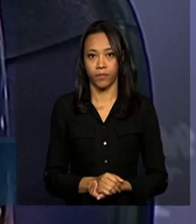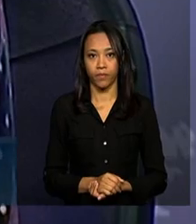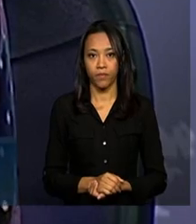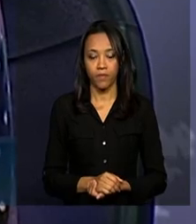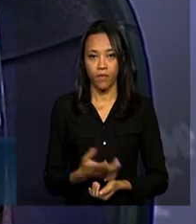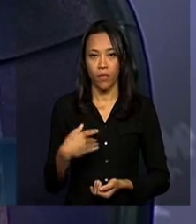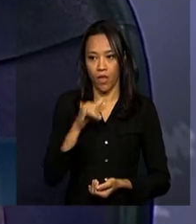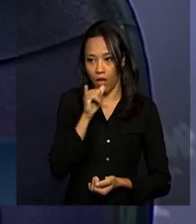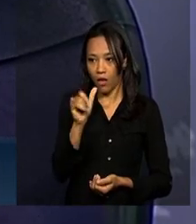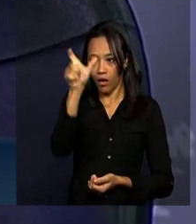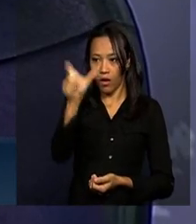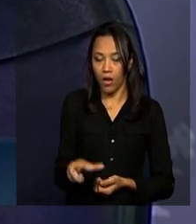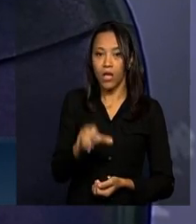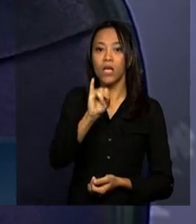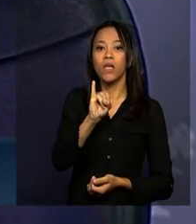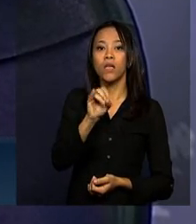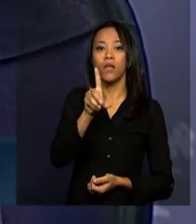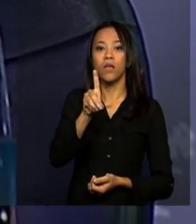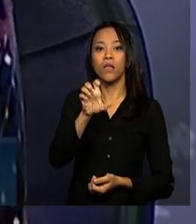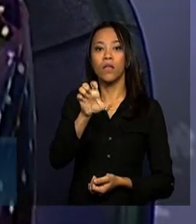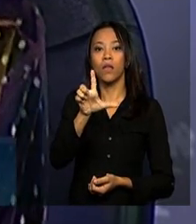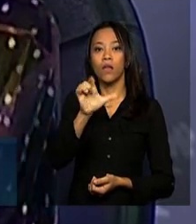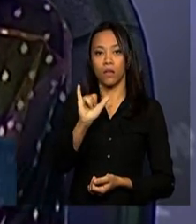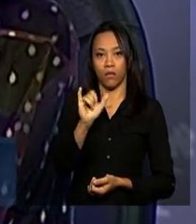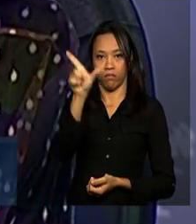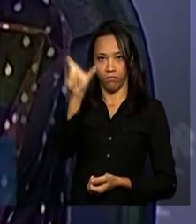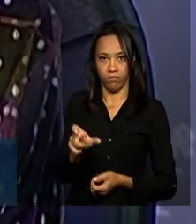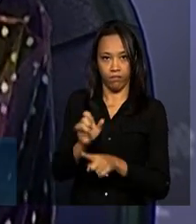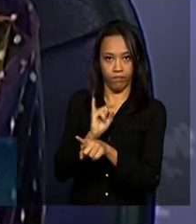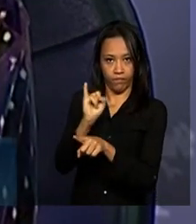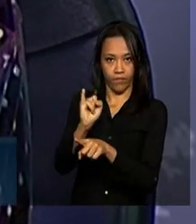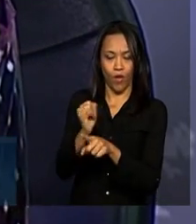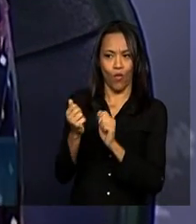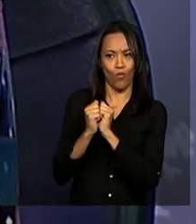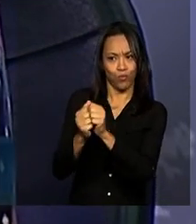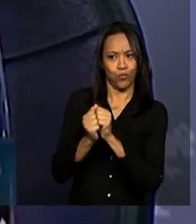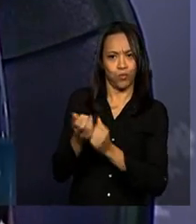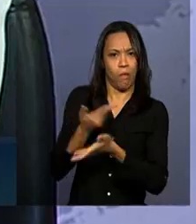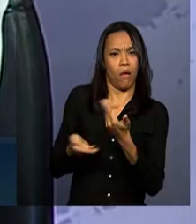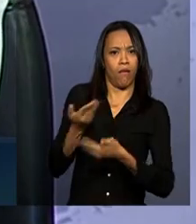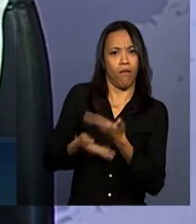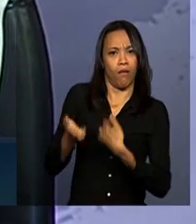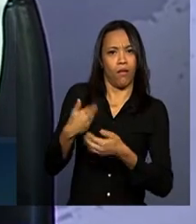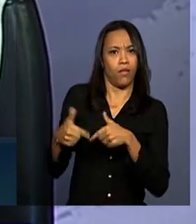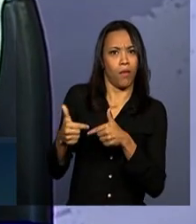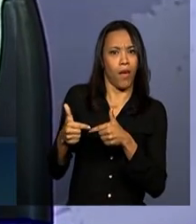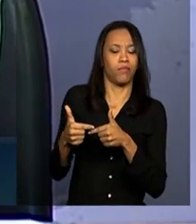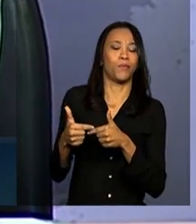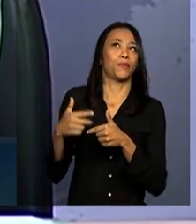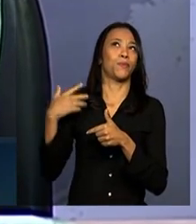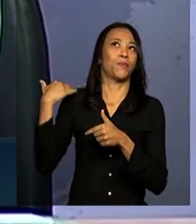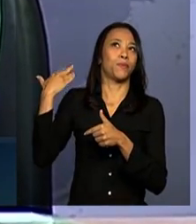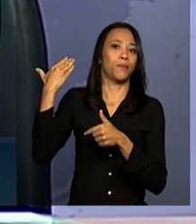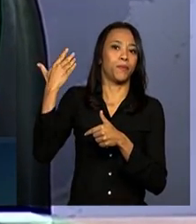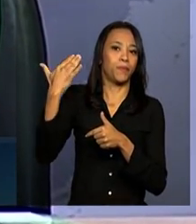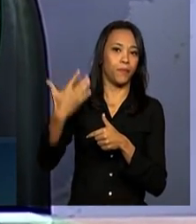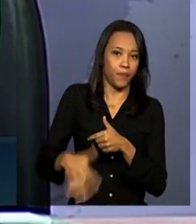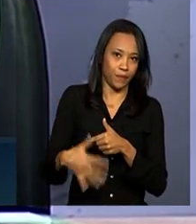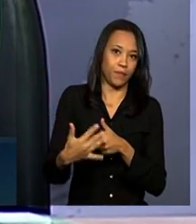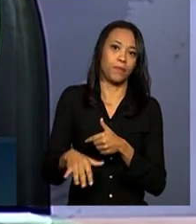Edeli, a nossa parceria, ela é antiga, ela é